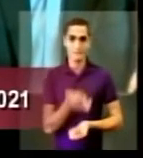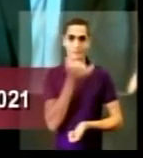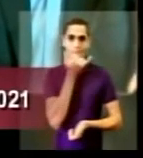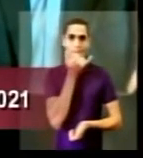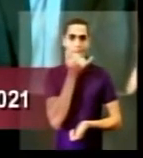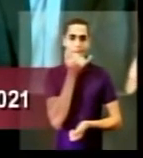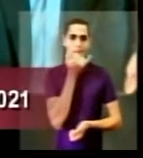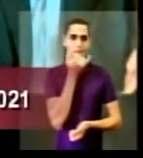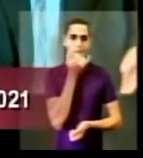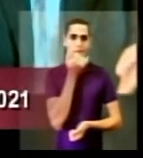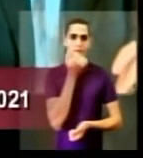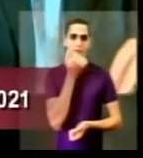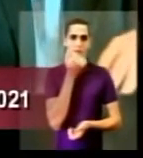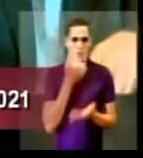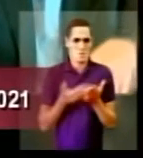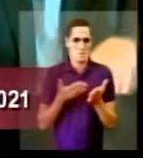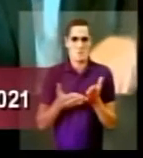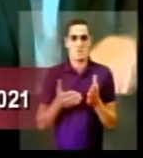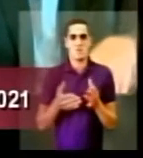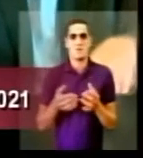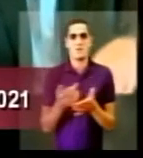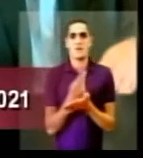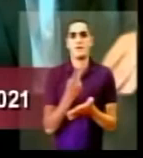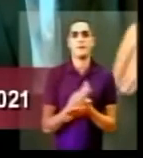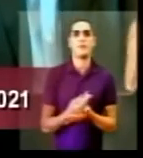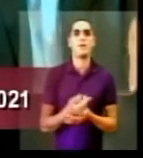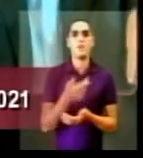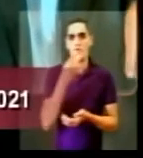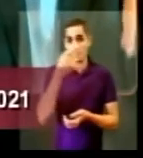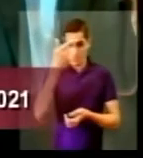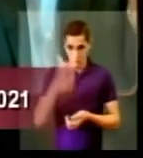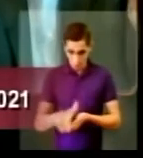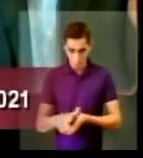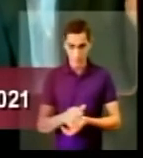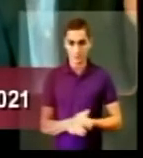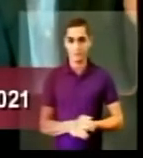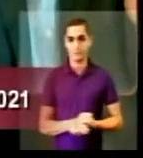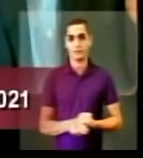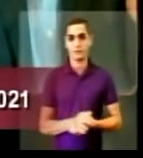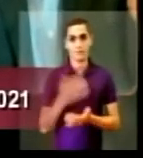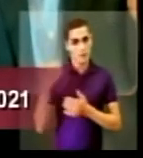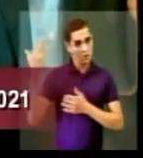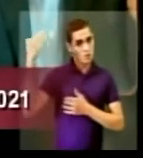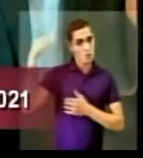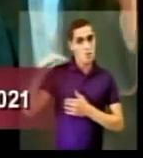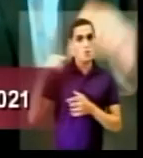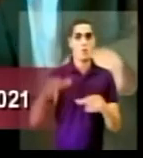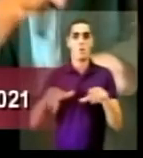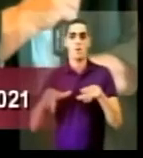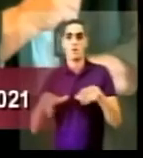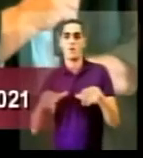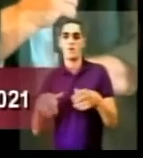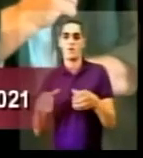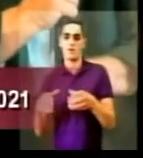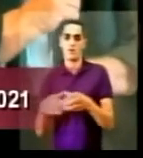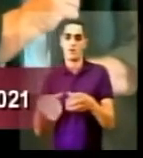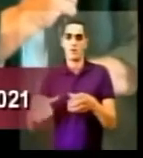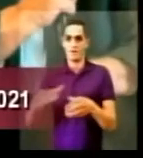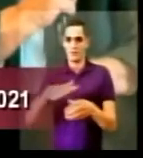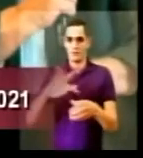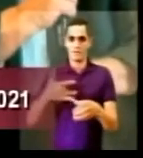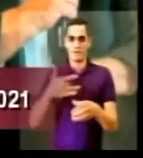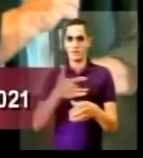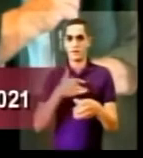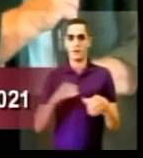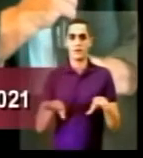Desculpe que eu estou meio perdido aqui. Eu vou só repetir que foi trabalhadores da saúde, idosos